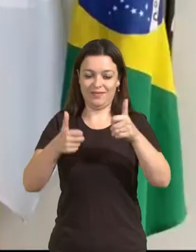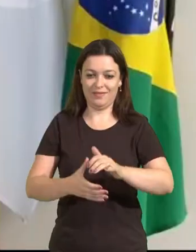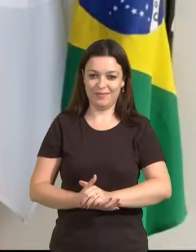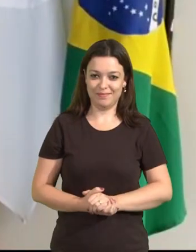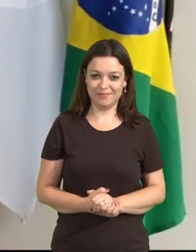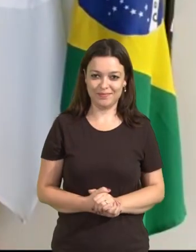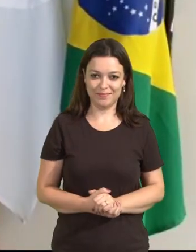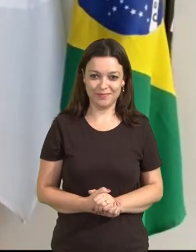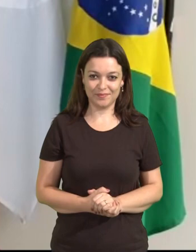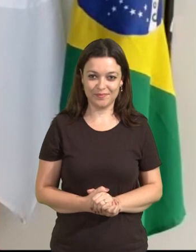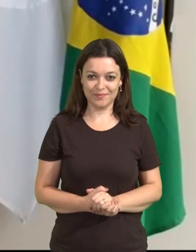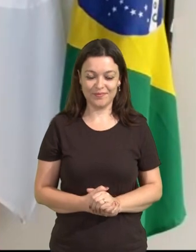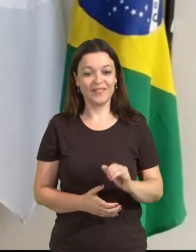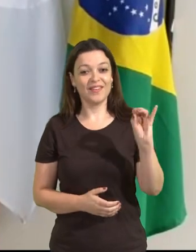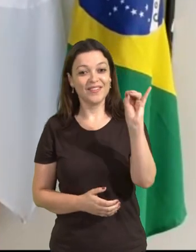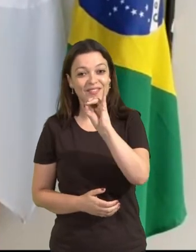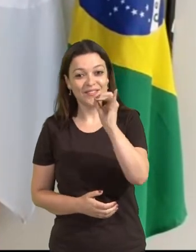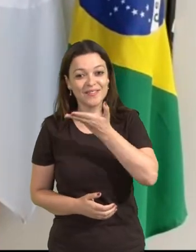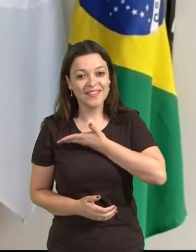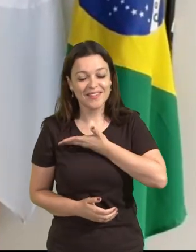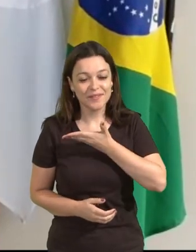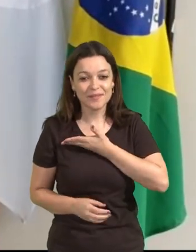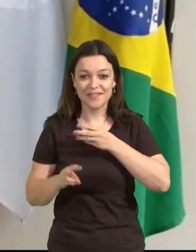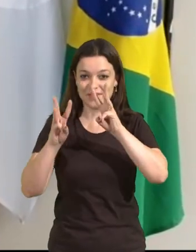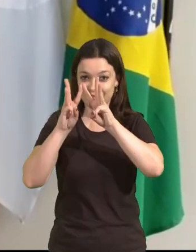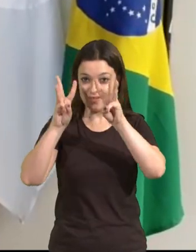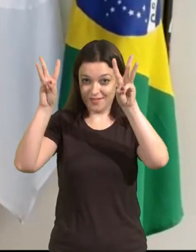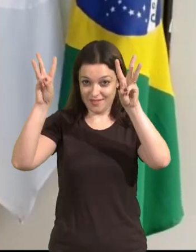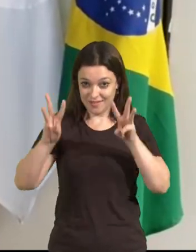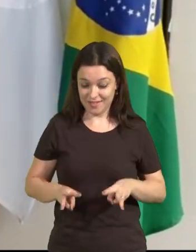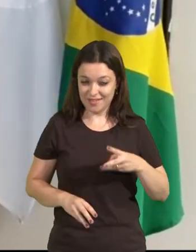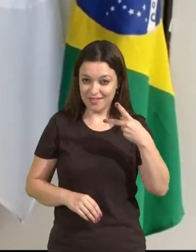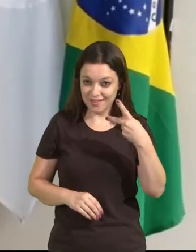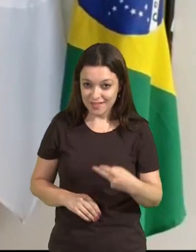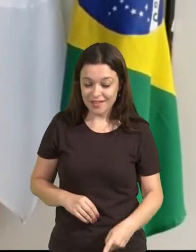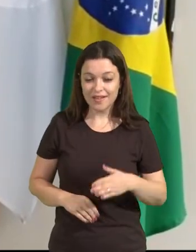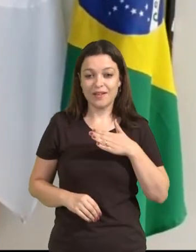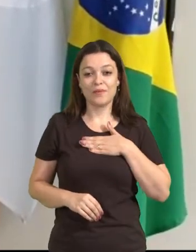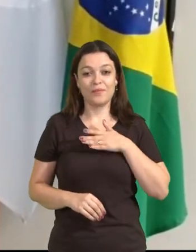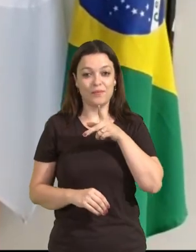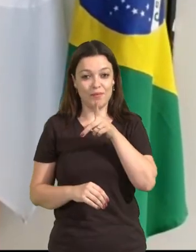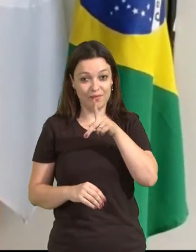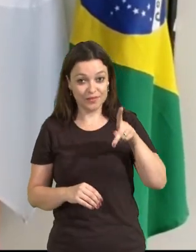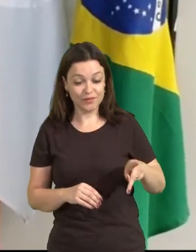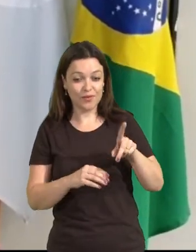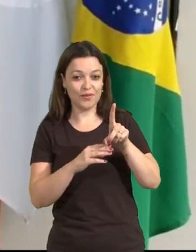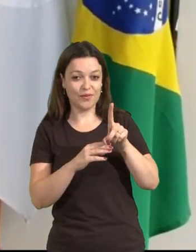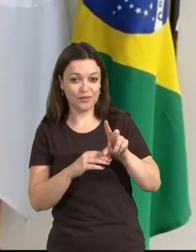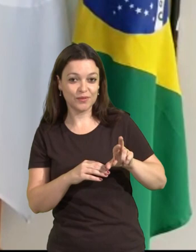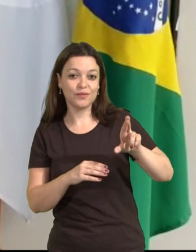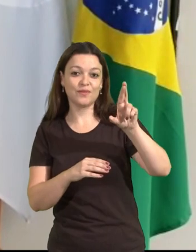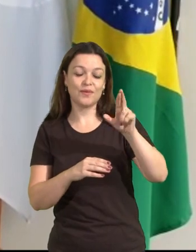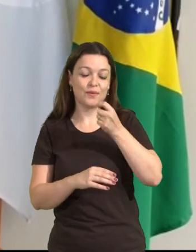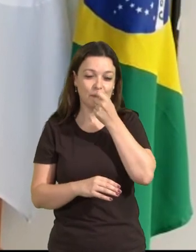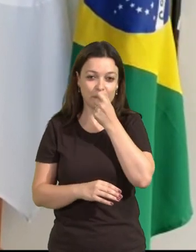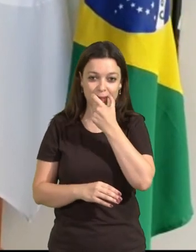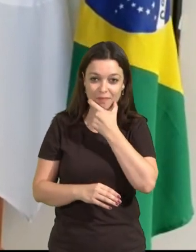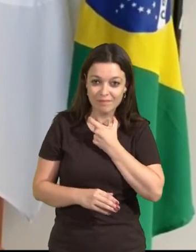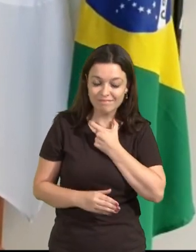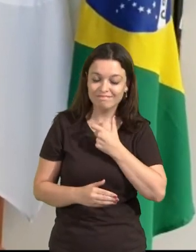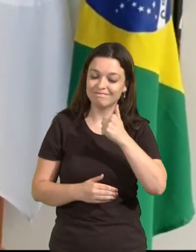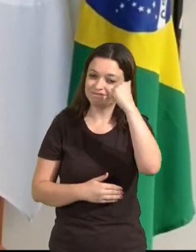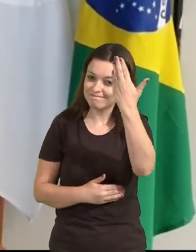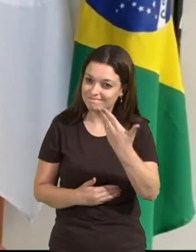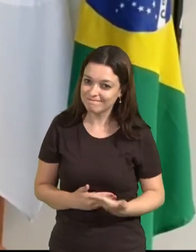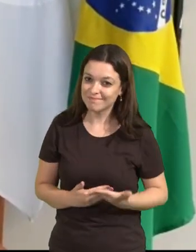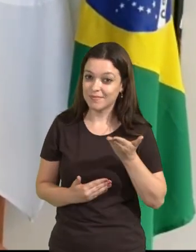qualidade. Olá, amigos da Universidade Federal do Paraná, professor Dr. Ricardo Fonseca, as